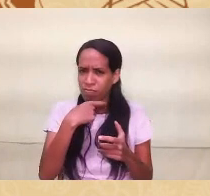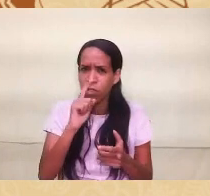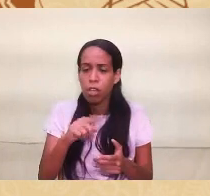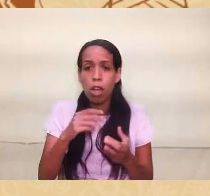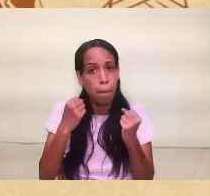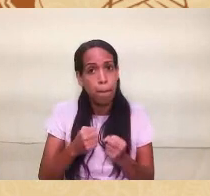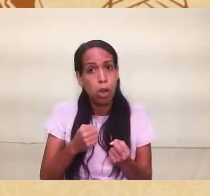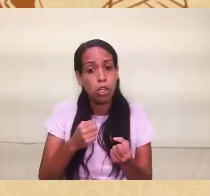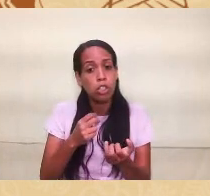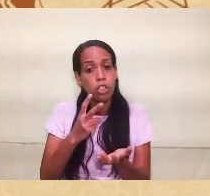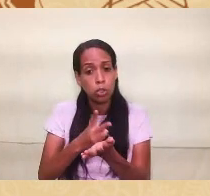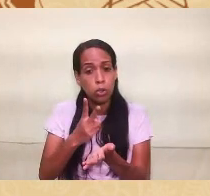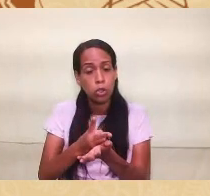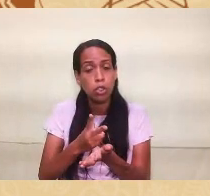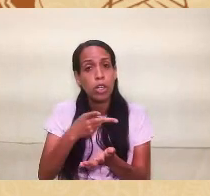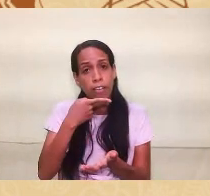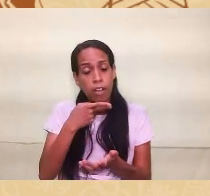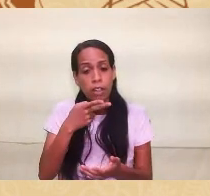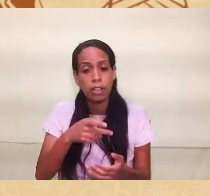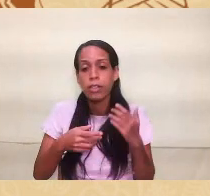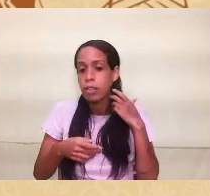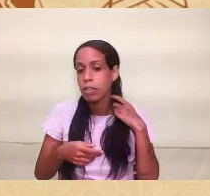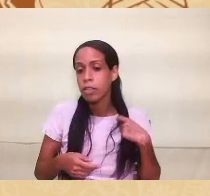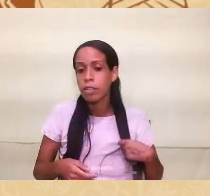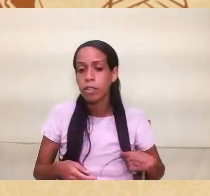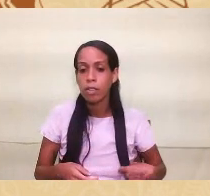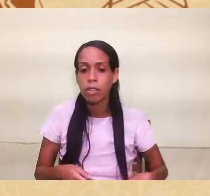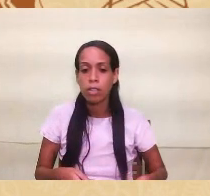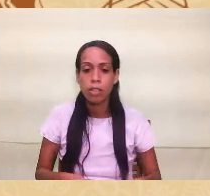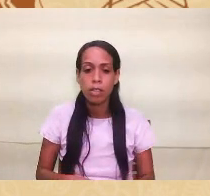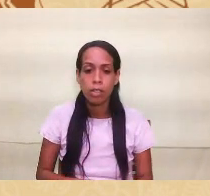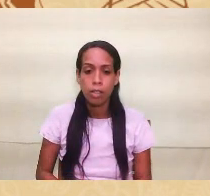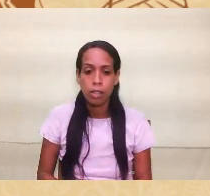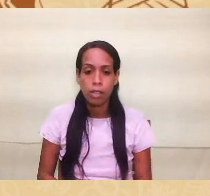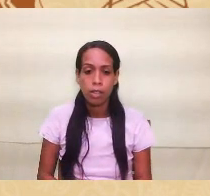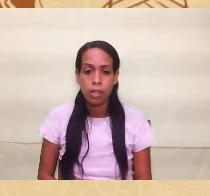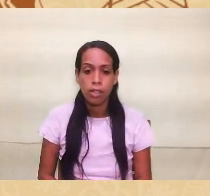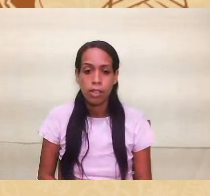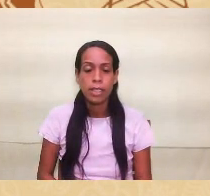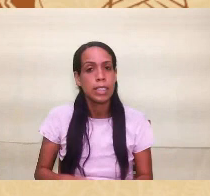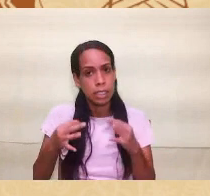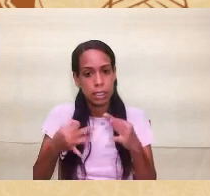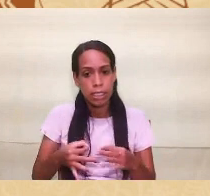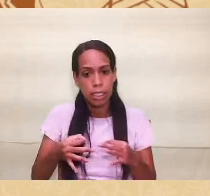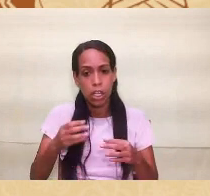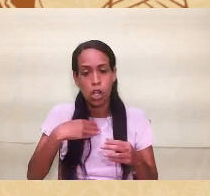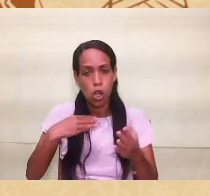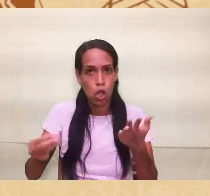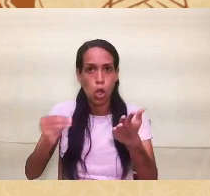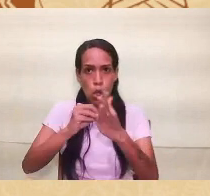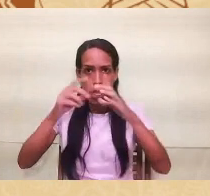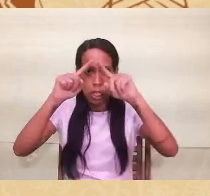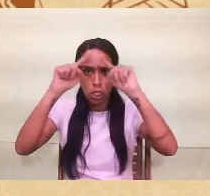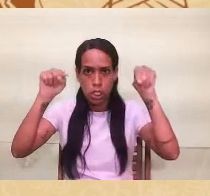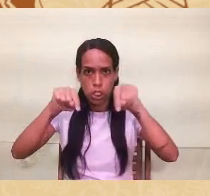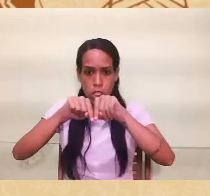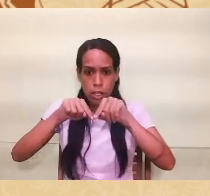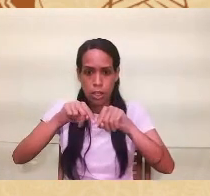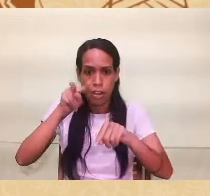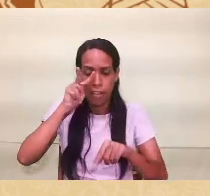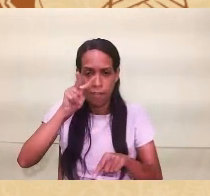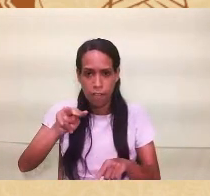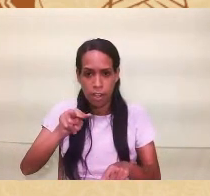pode prosseguir com a sua fala. Certo, eu vou colocar aqui uma janela, né, que eu vou compartilhar